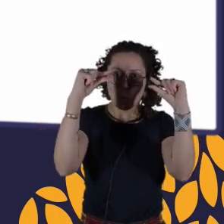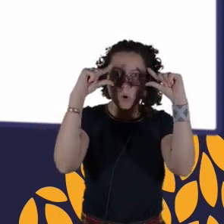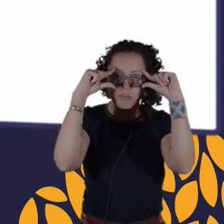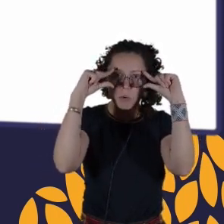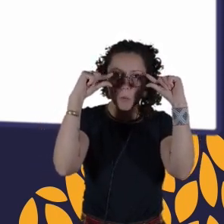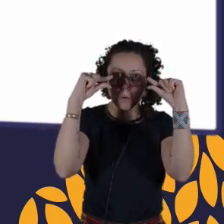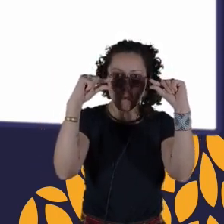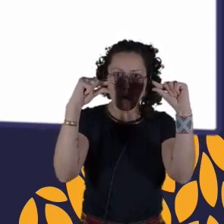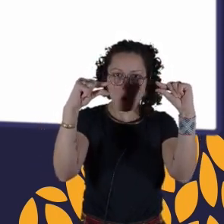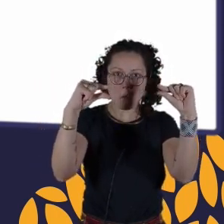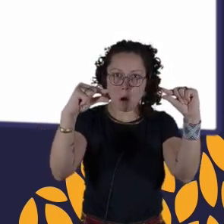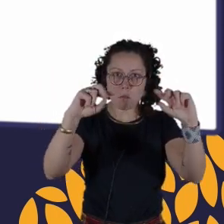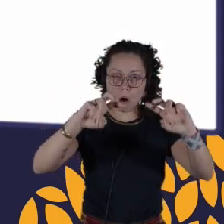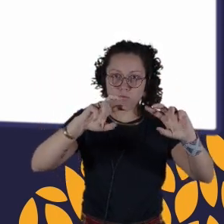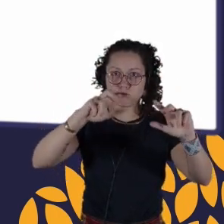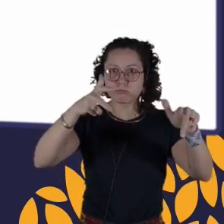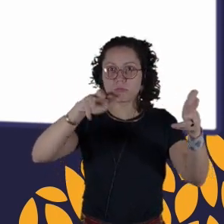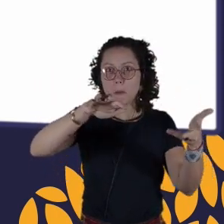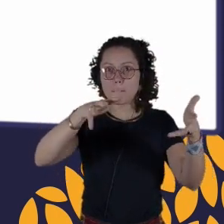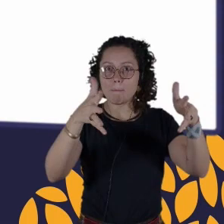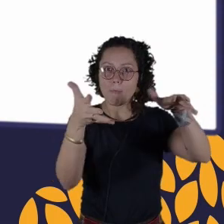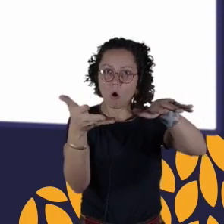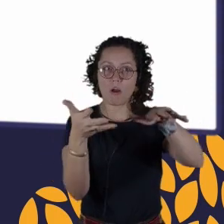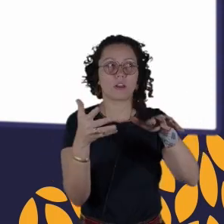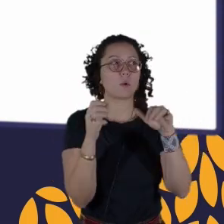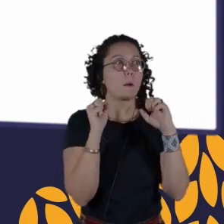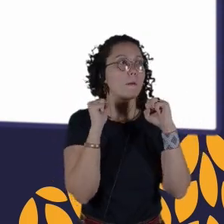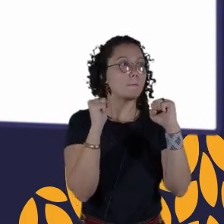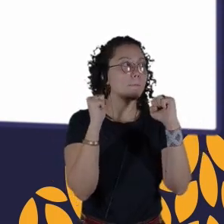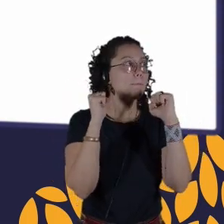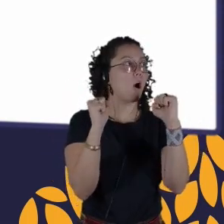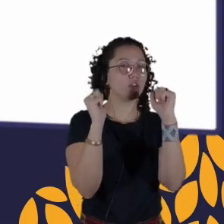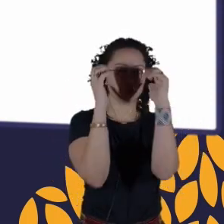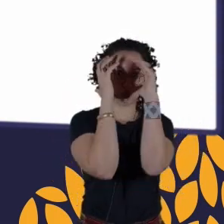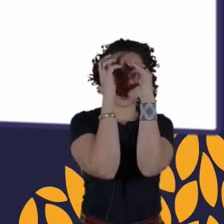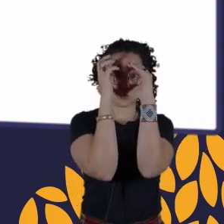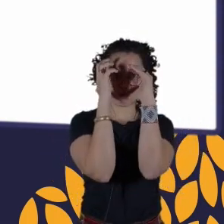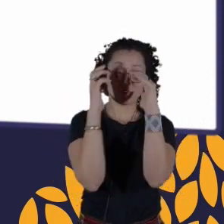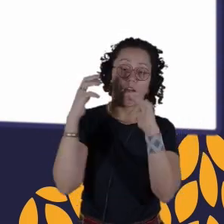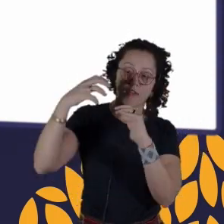Que pode acontecer em diferentes regiões do cérebro. E dependendo de